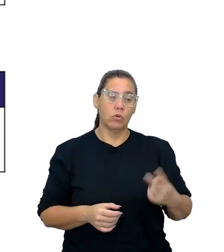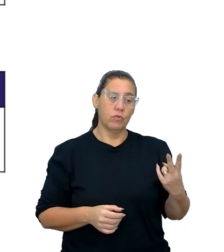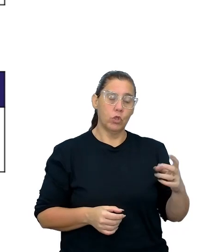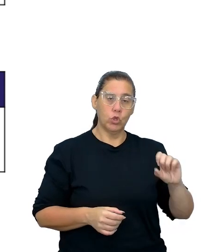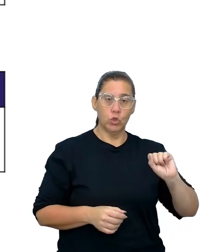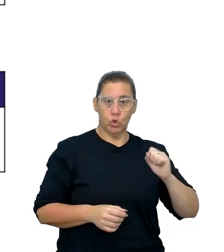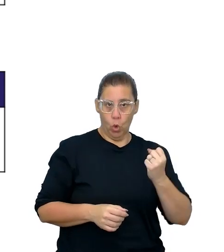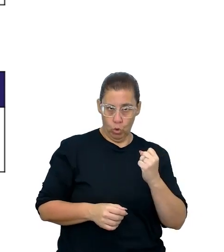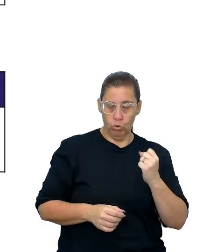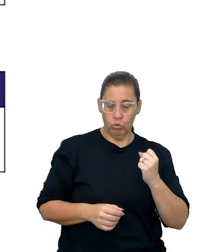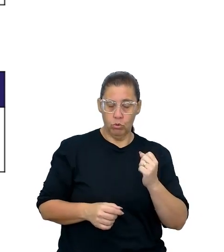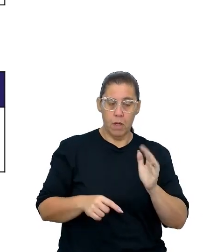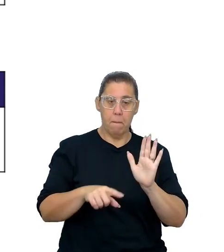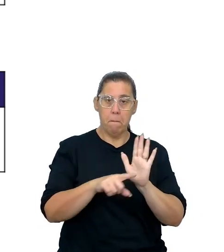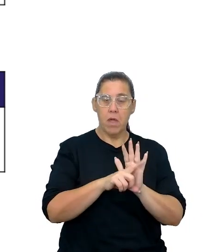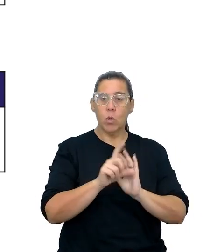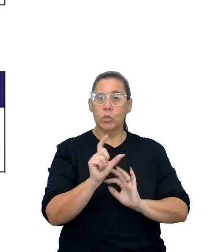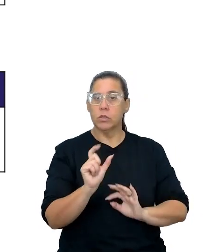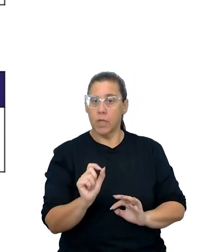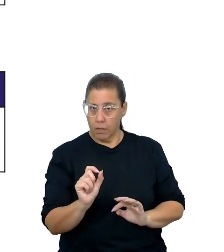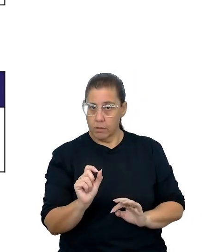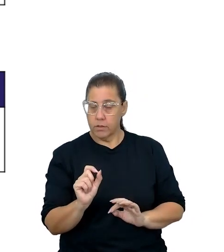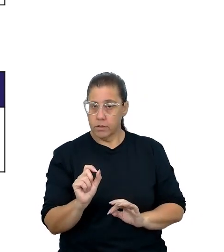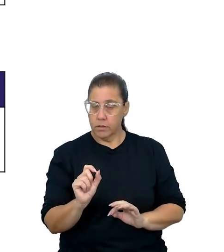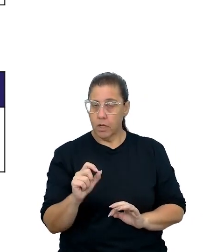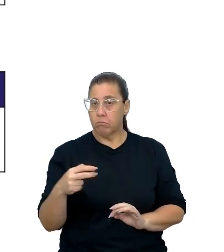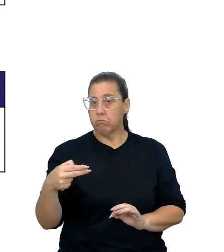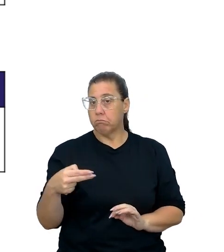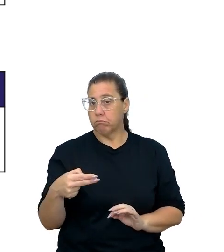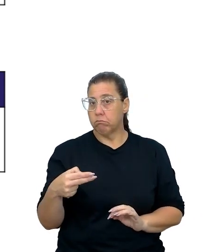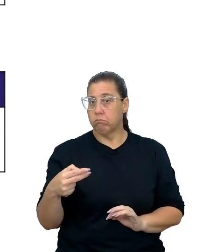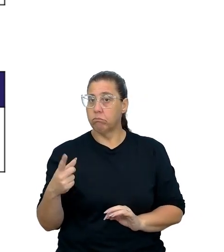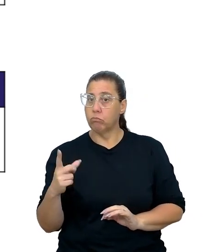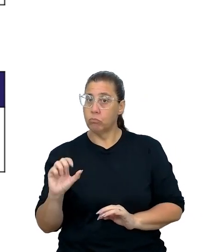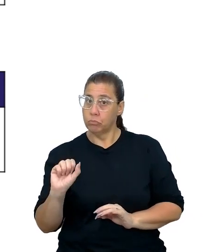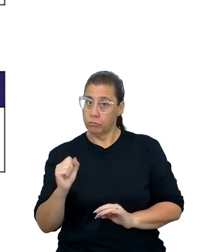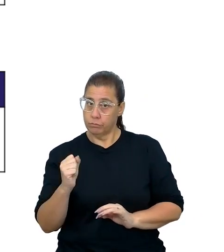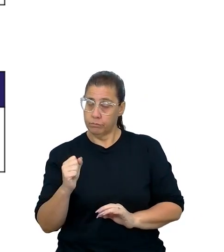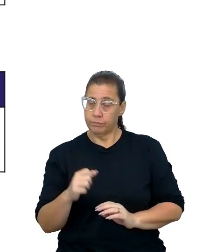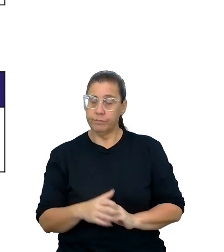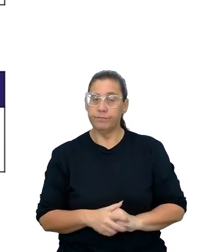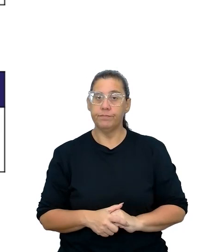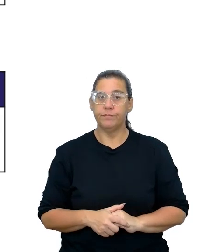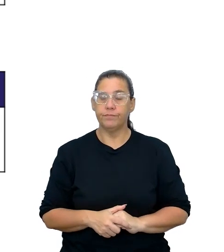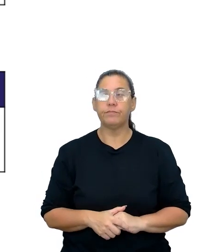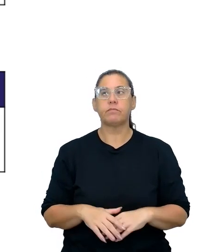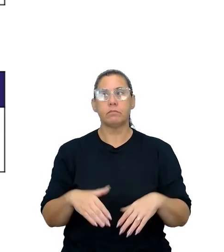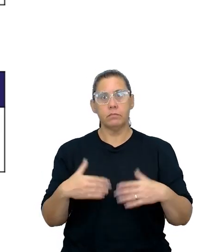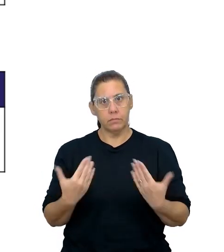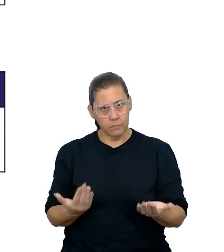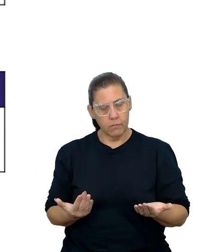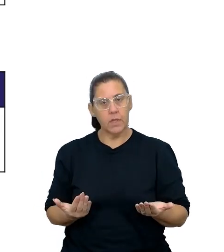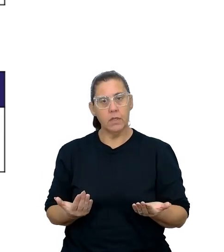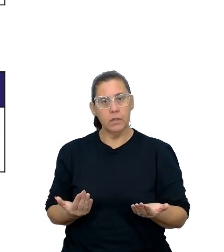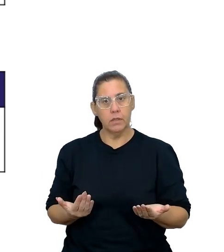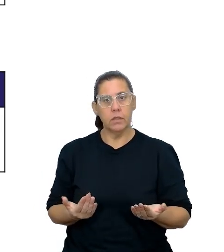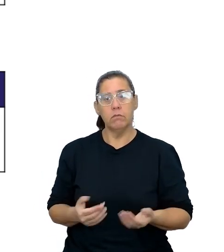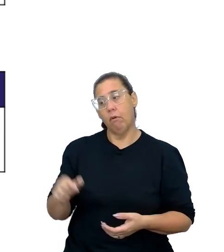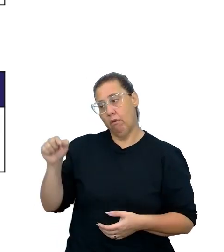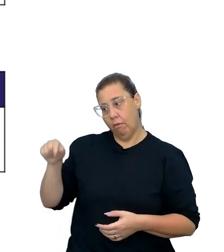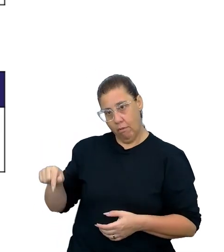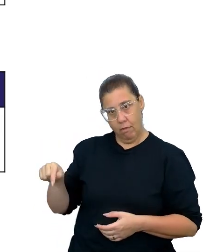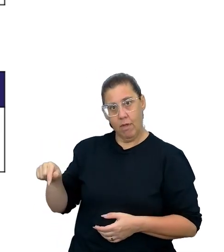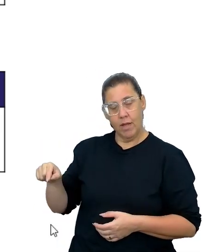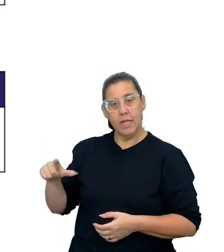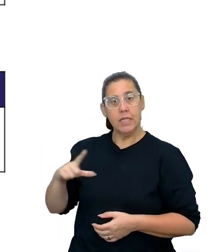28 menos 10 vai resultar em 18, né? O que permite dizer